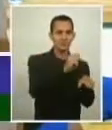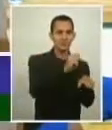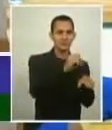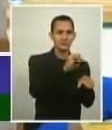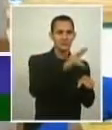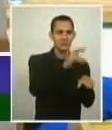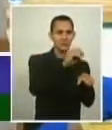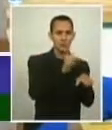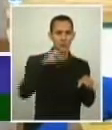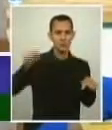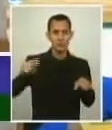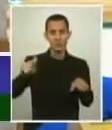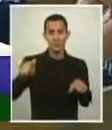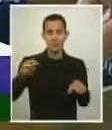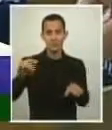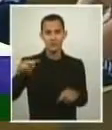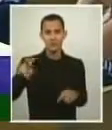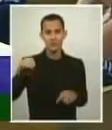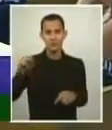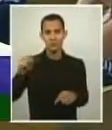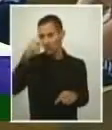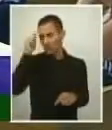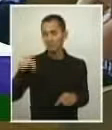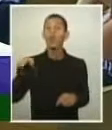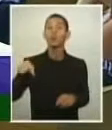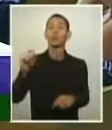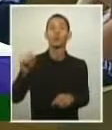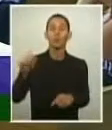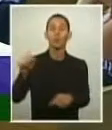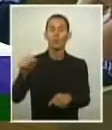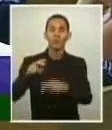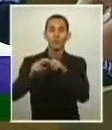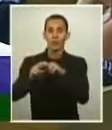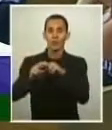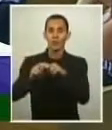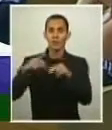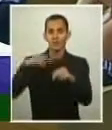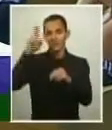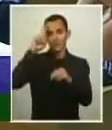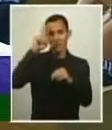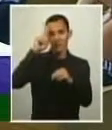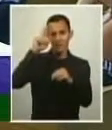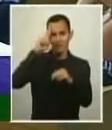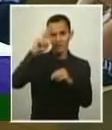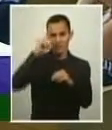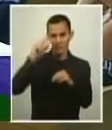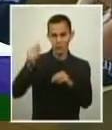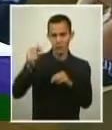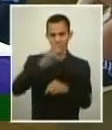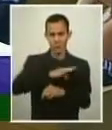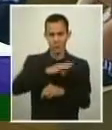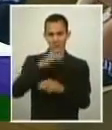os cidadãos ativos eram aqueles que pela condição de propriedade e renda